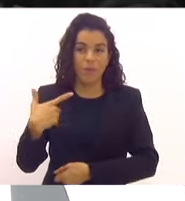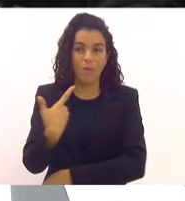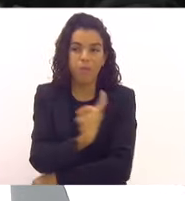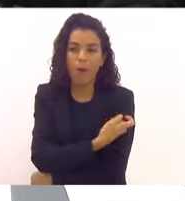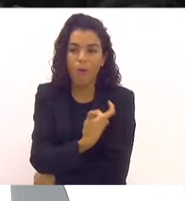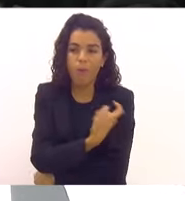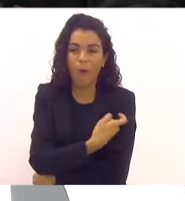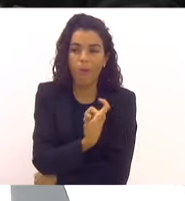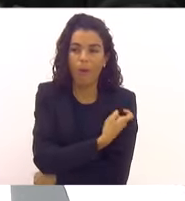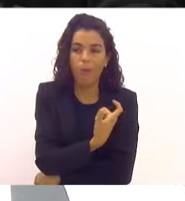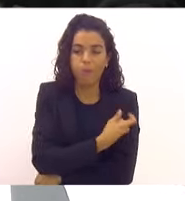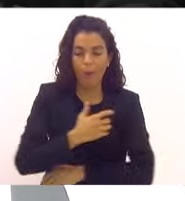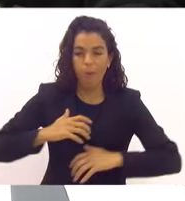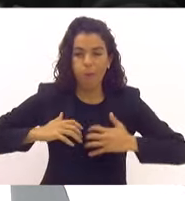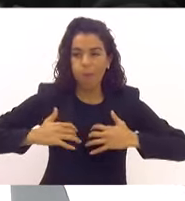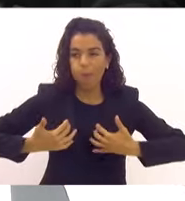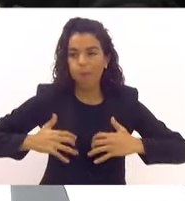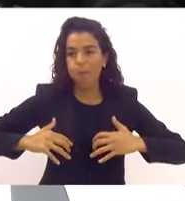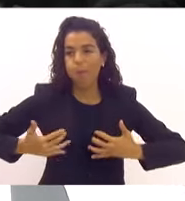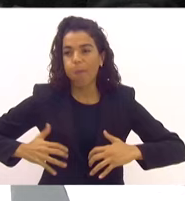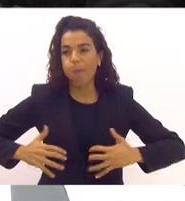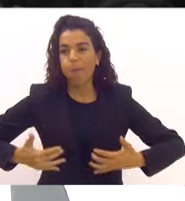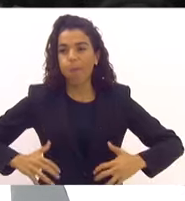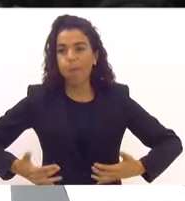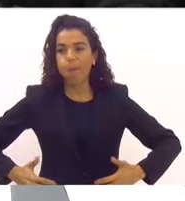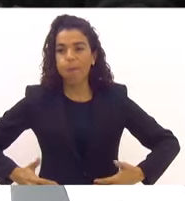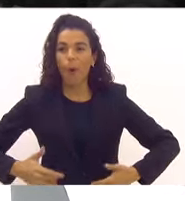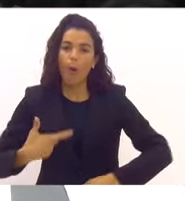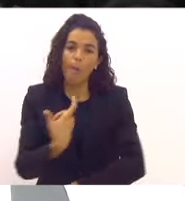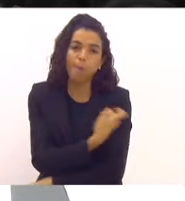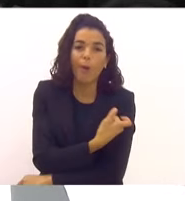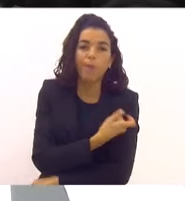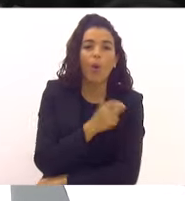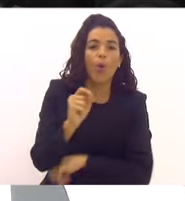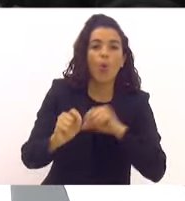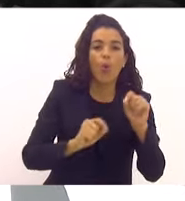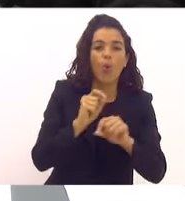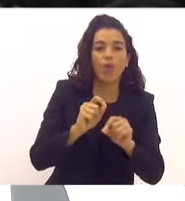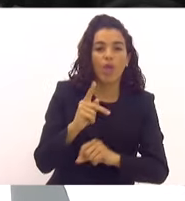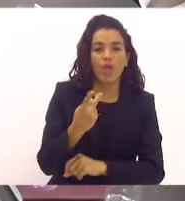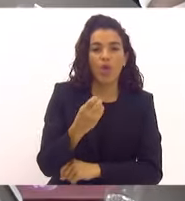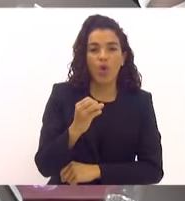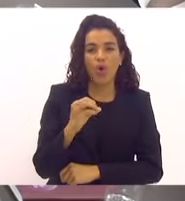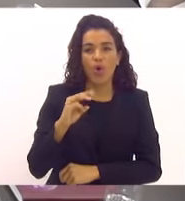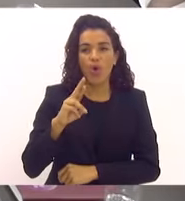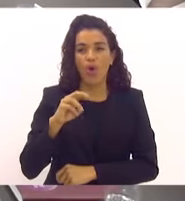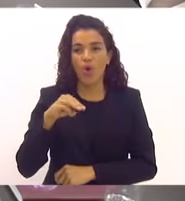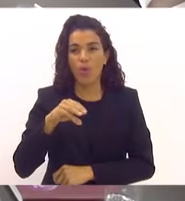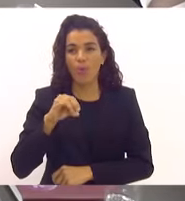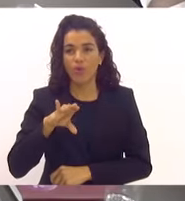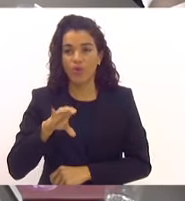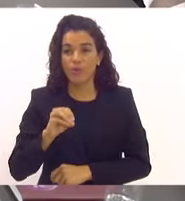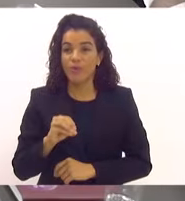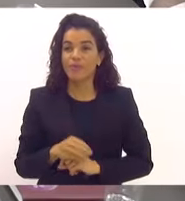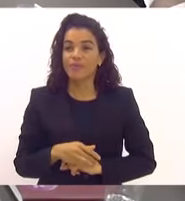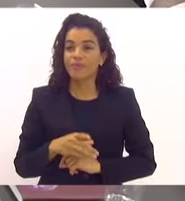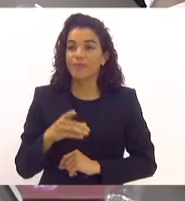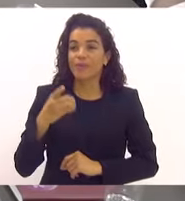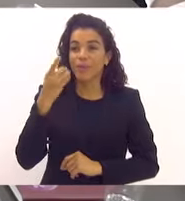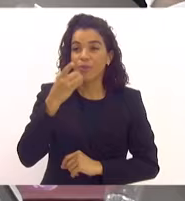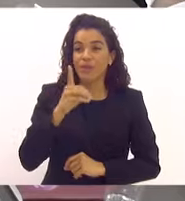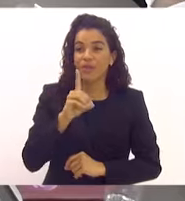chama, para ser mais musculoso, etc. etc. O que, que ele injeta? Injeta hormônio, né? Injeta hormônio. Daniel Brelon. Caso clássico aqui em